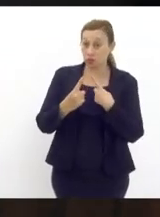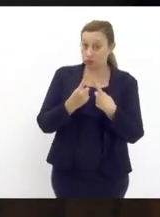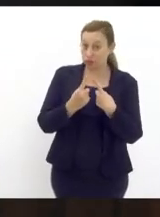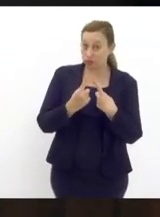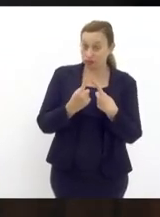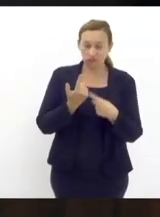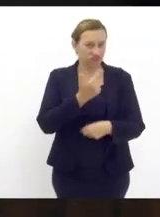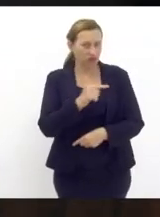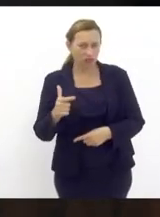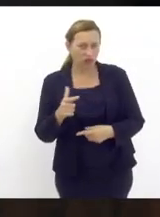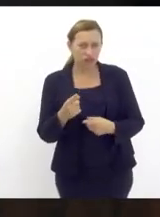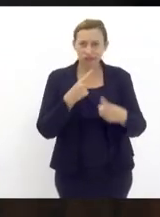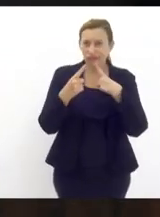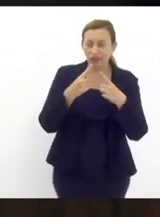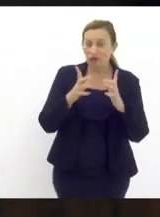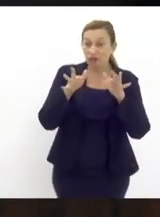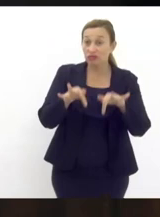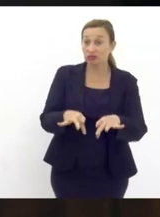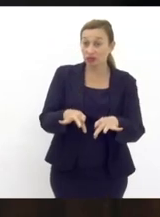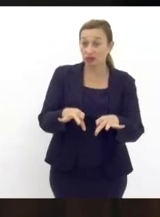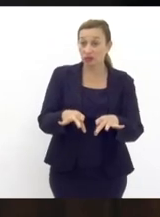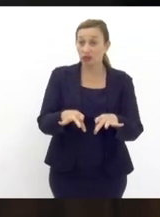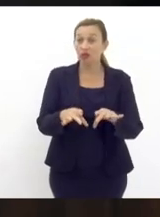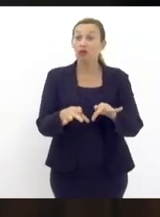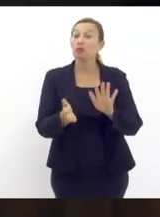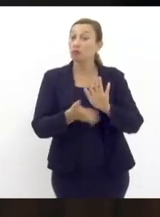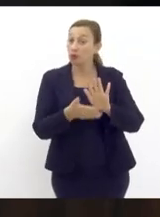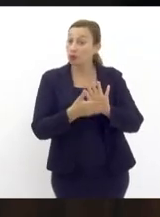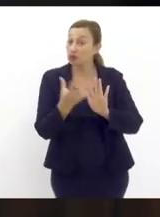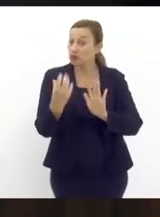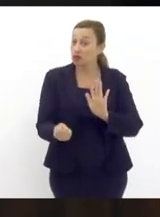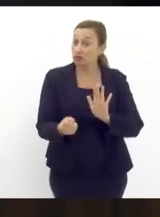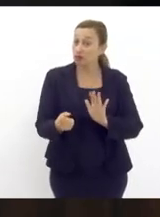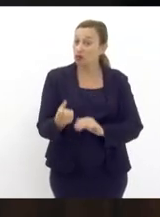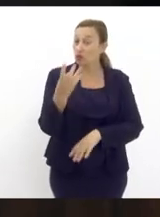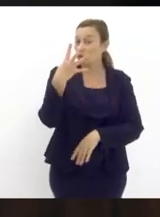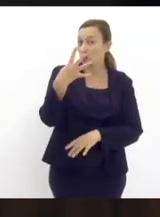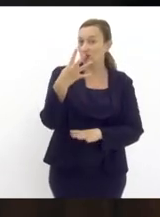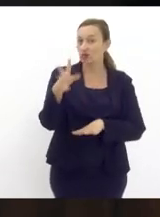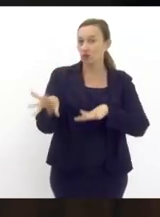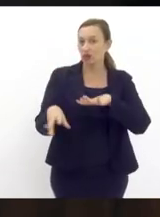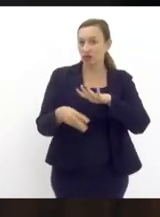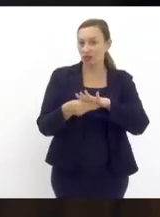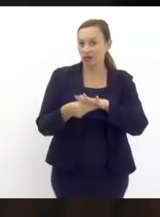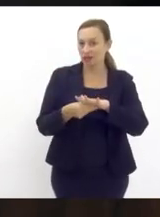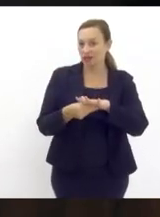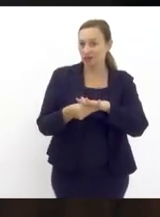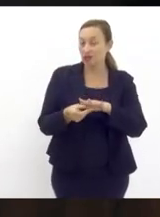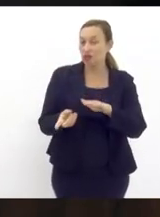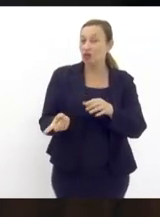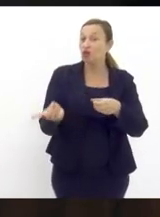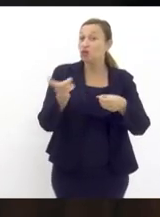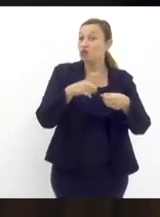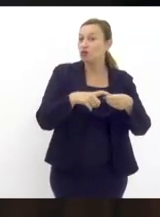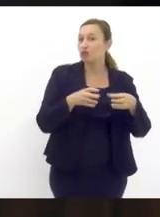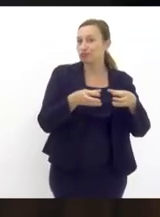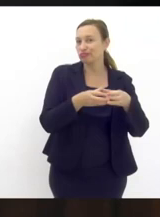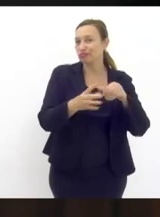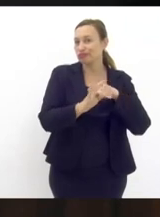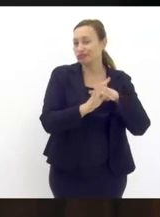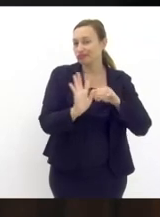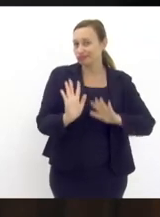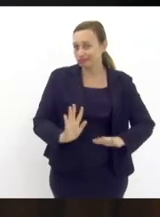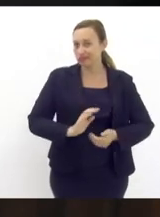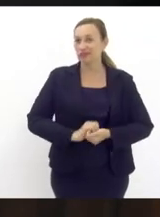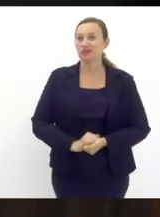não havendo o que que era discutir encerrada discussão presente proposta recebeu quatro emendas e retorna as